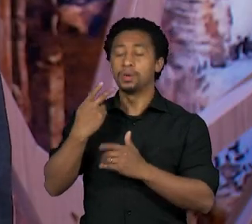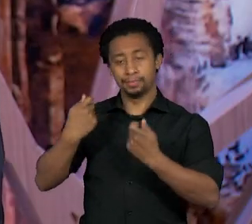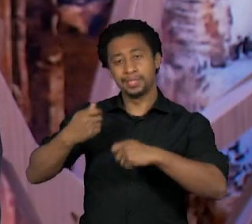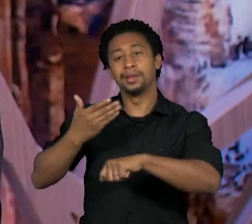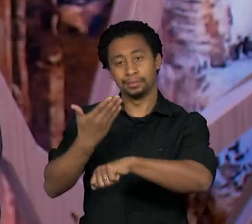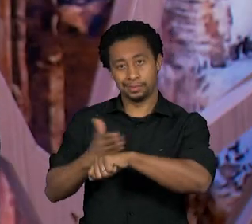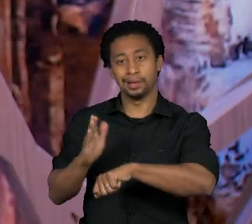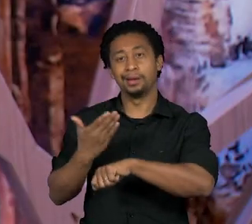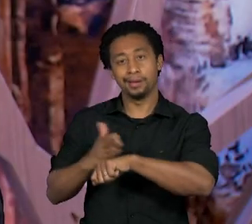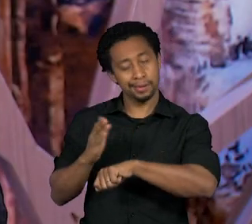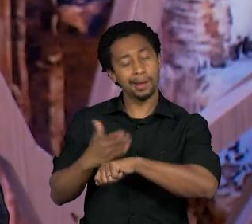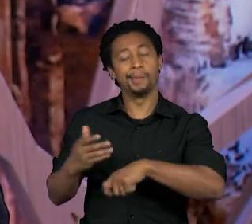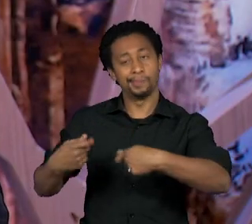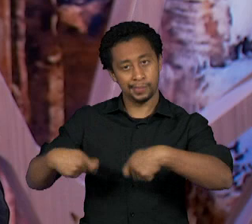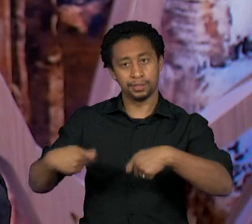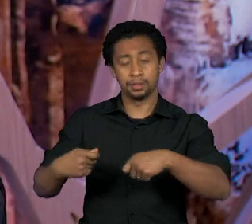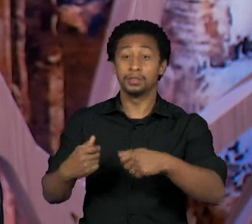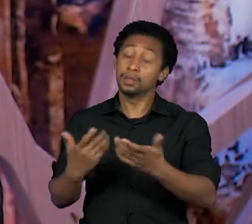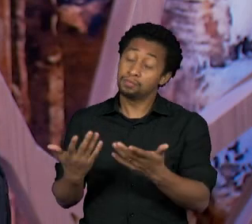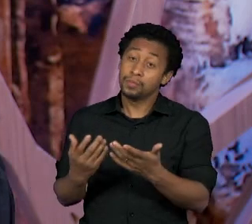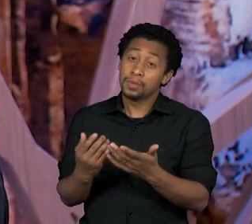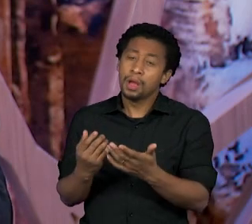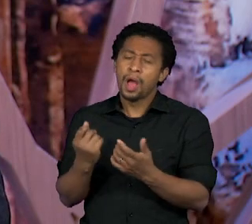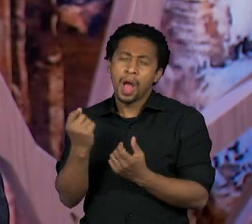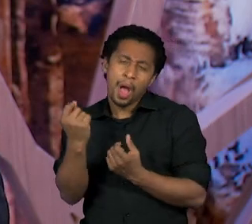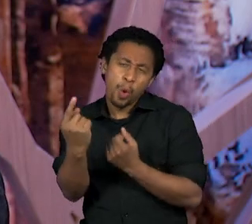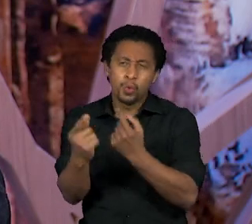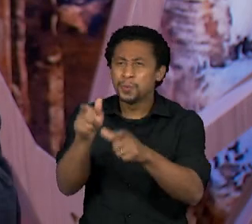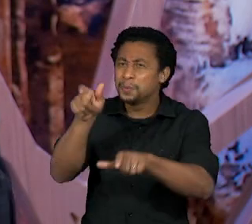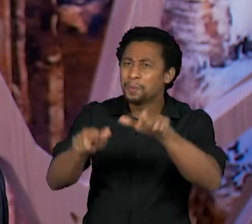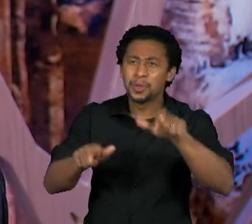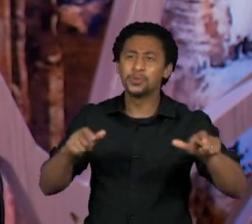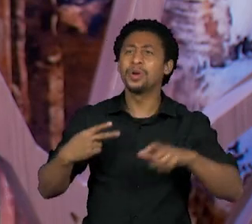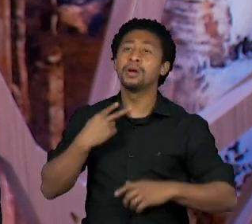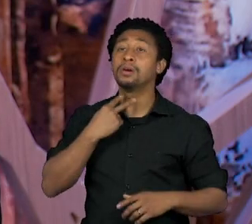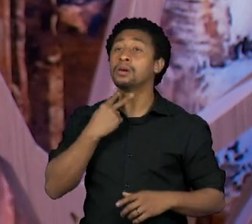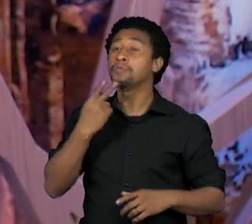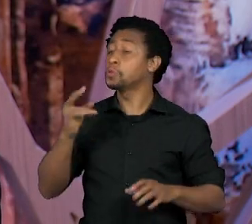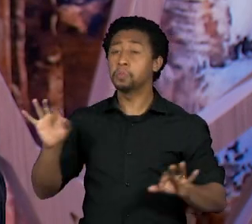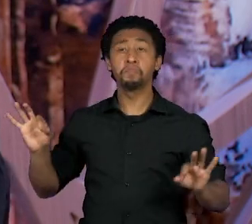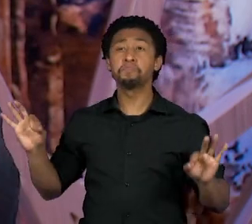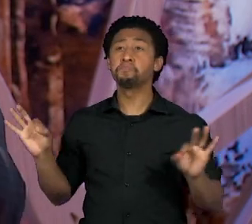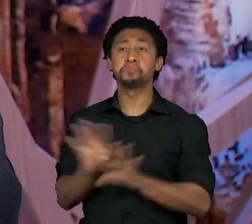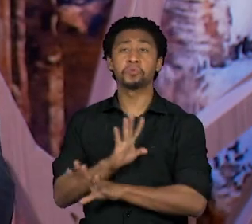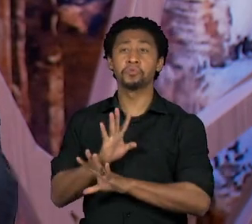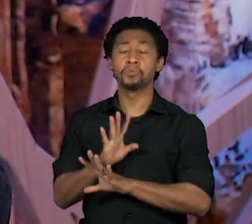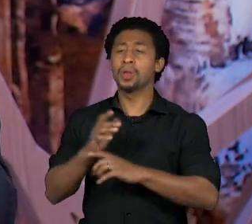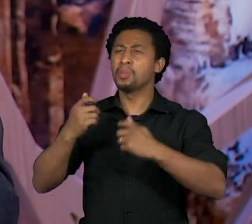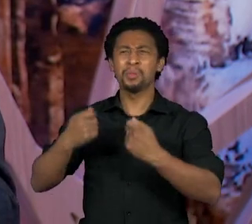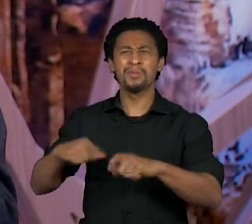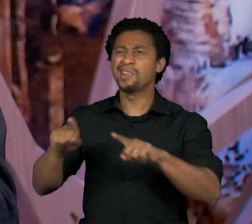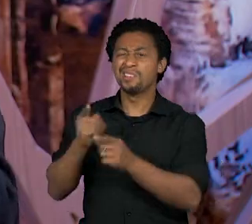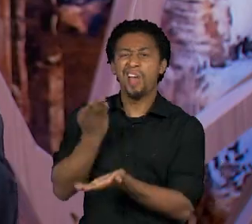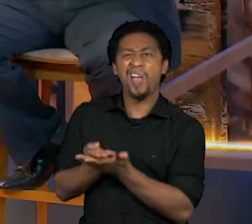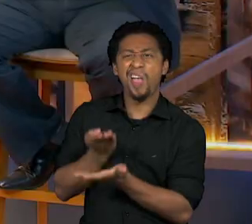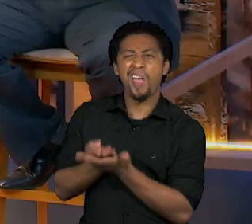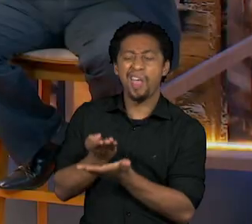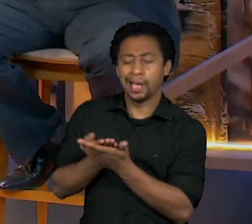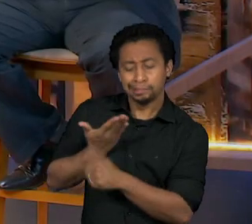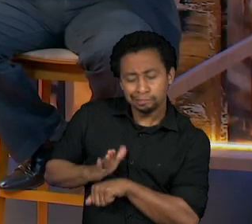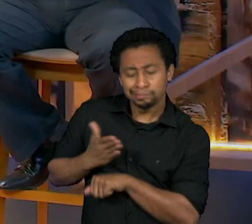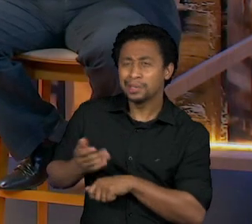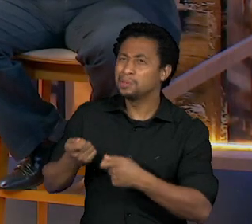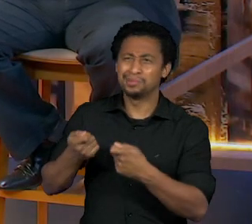Tem pessoas que nascem com a voz pronta já, não precisa de fazer técnica, fazer aula, muita aula, mas